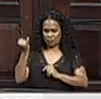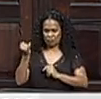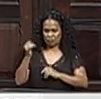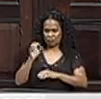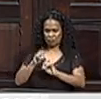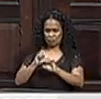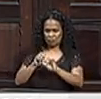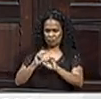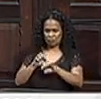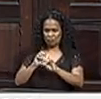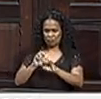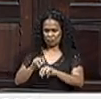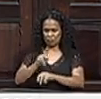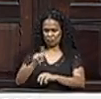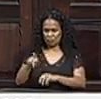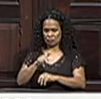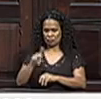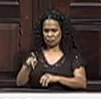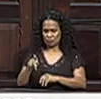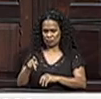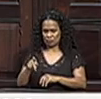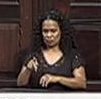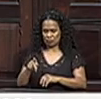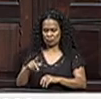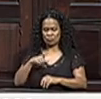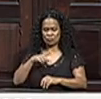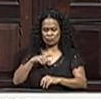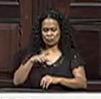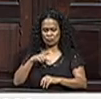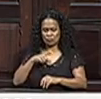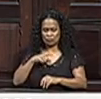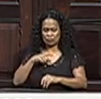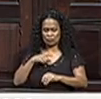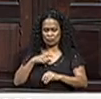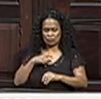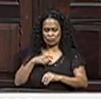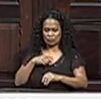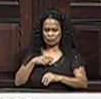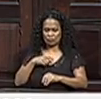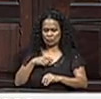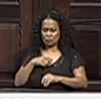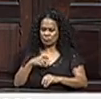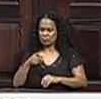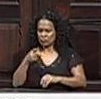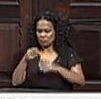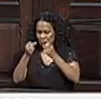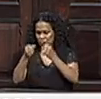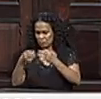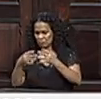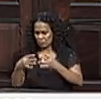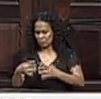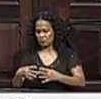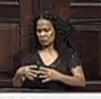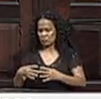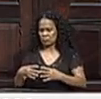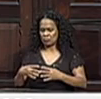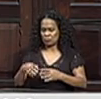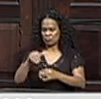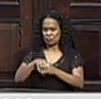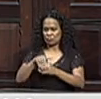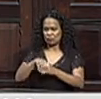do magistério. Já conversei aqui com o relator, haverá um destaque em torno de uma emenda que é a 99, então, sem prejuízo dos destaques, parecer